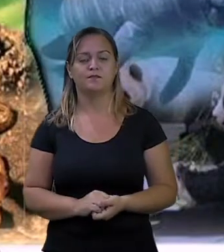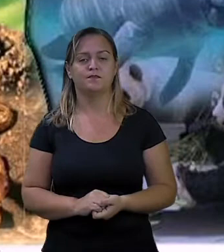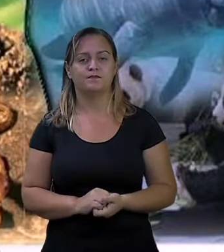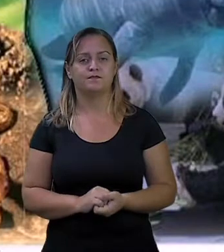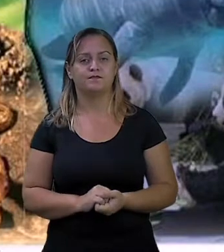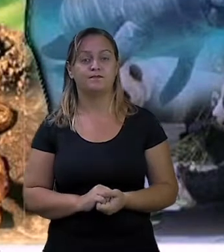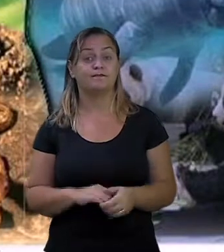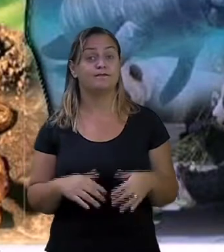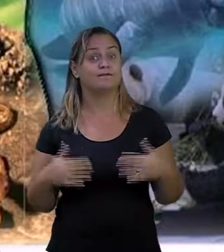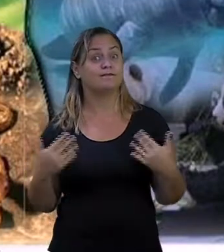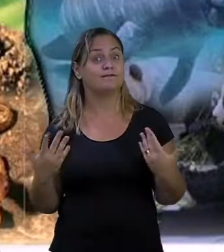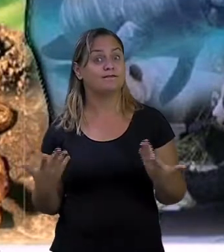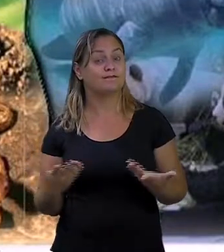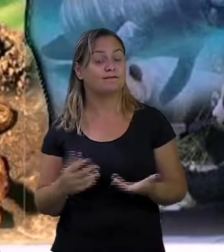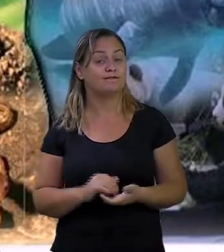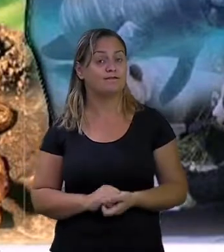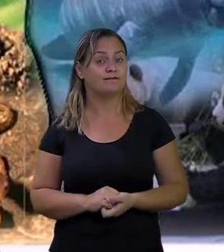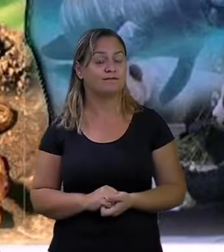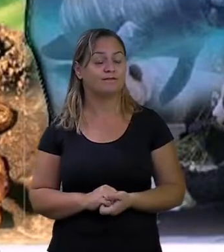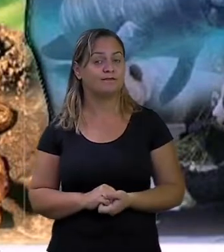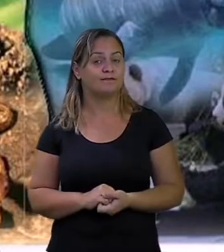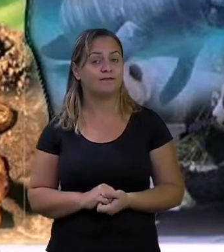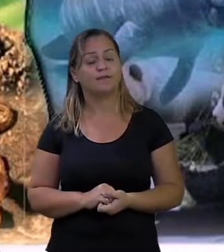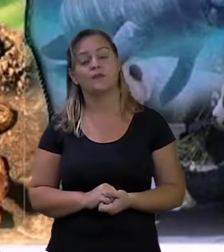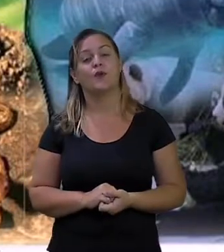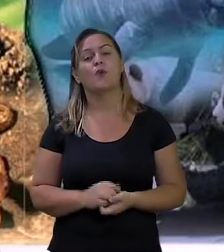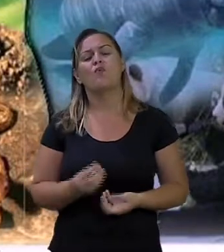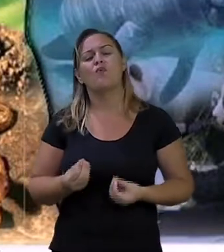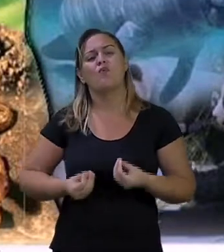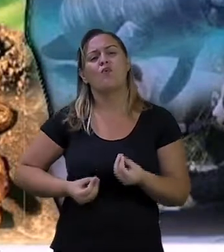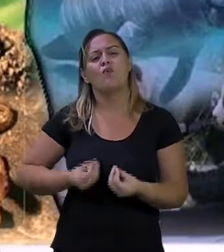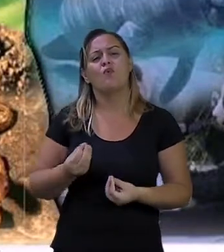aí, como que isso tudo é